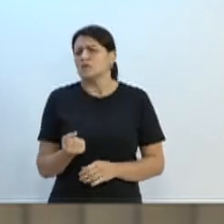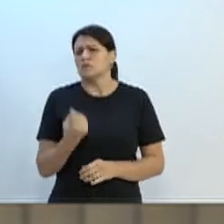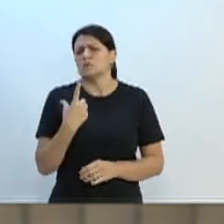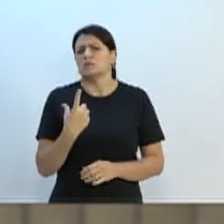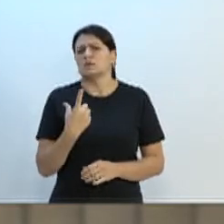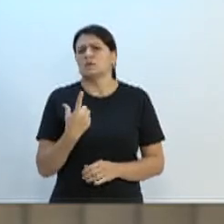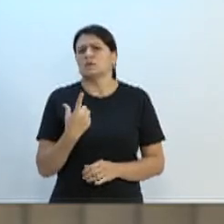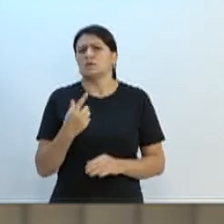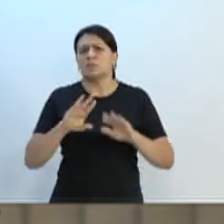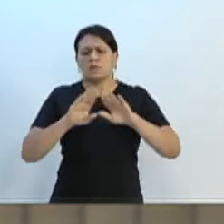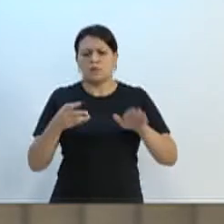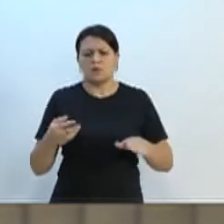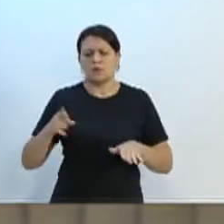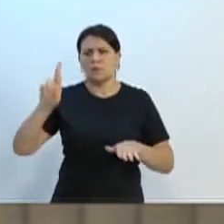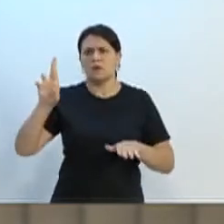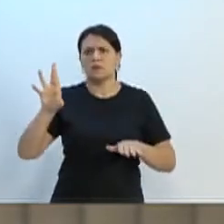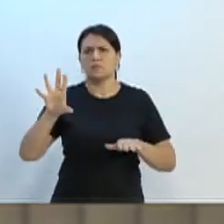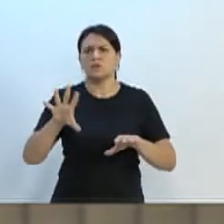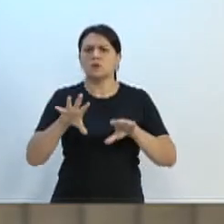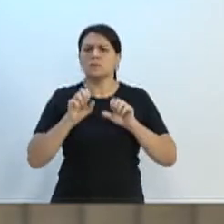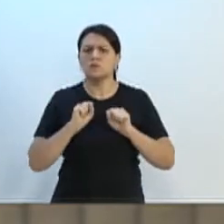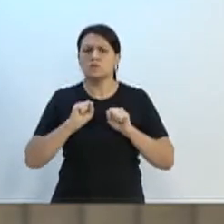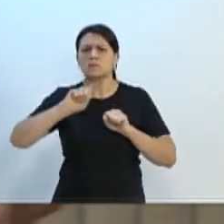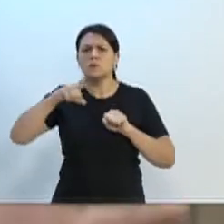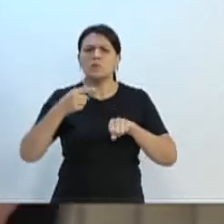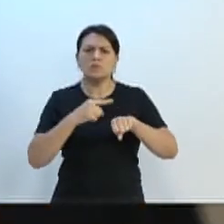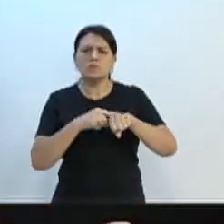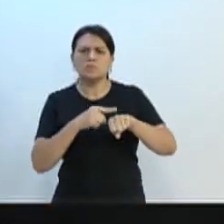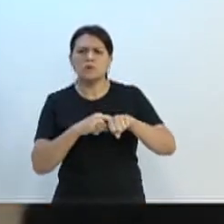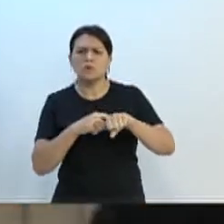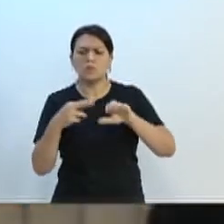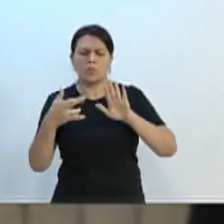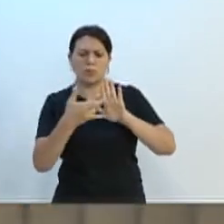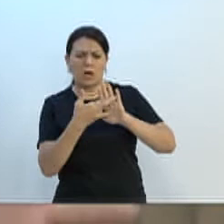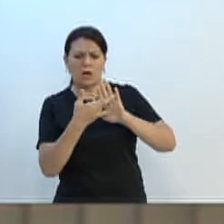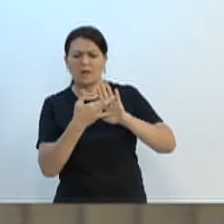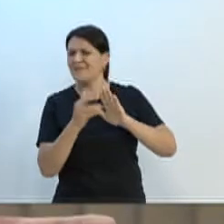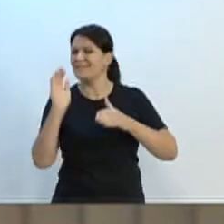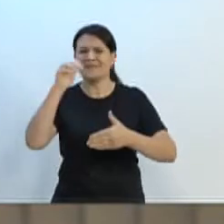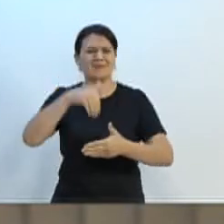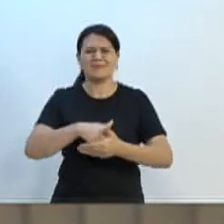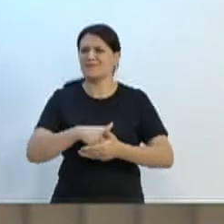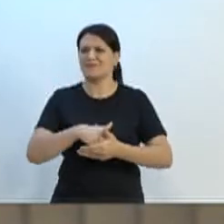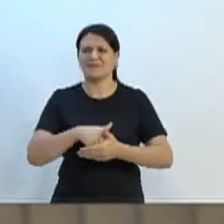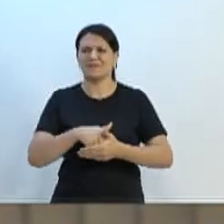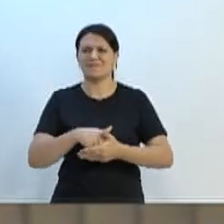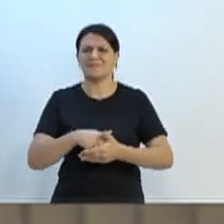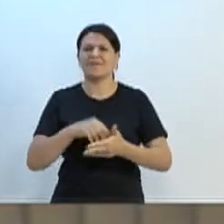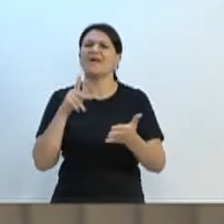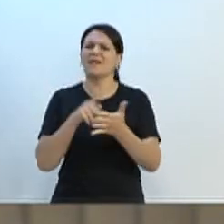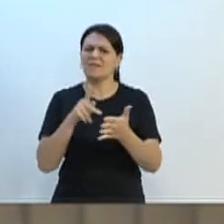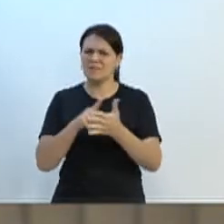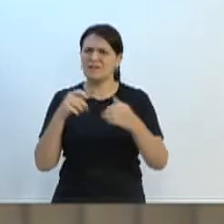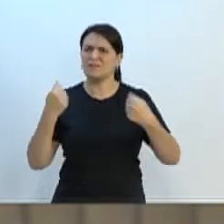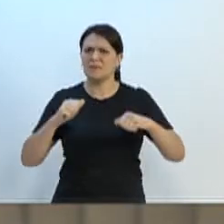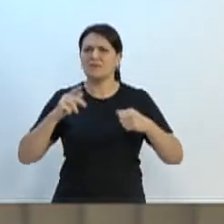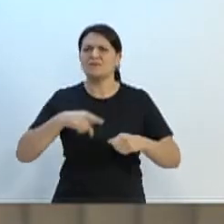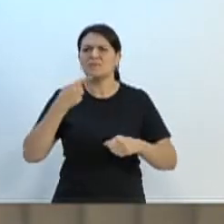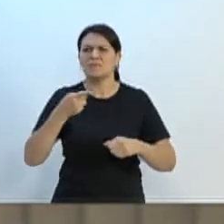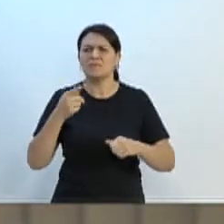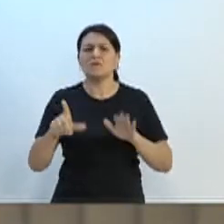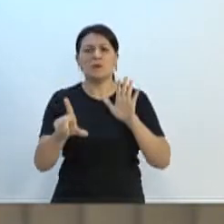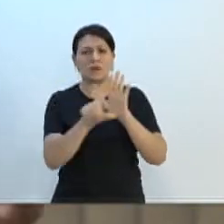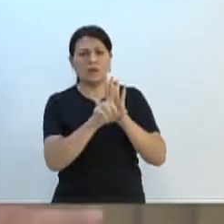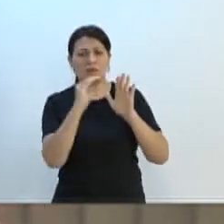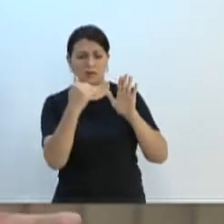depois fez manobra, esgotando o tempo regimental para que o projeto não fosse votado. A verdade tem que ser dita. É legal?